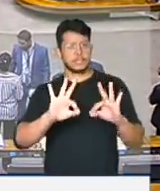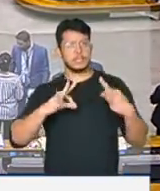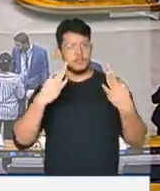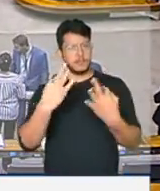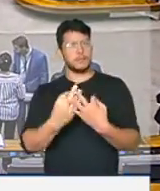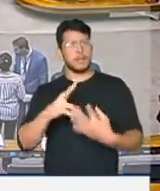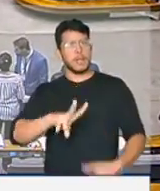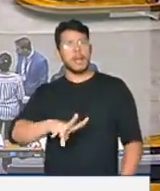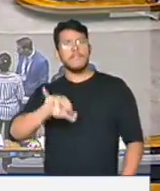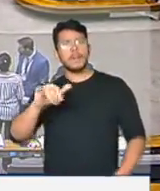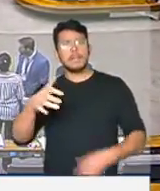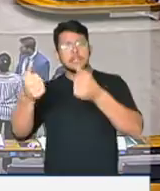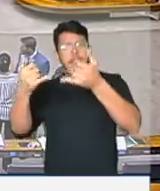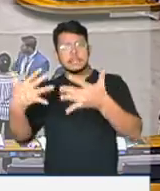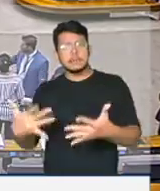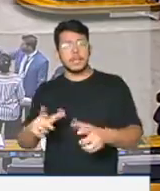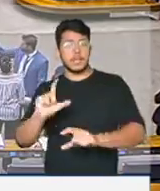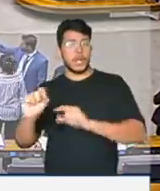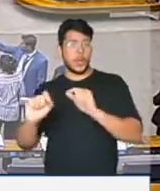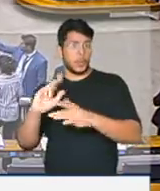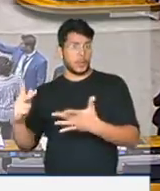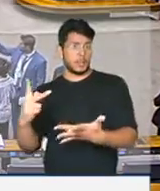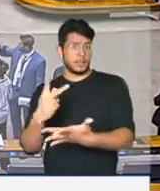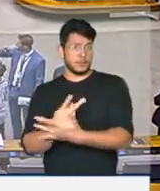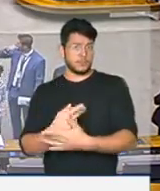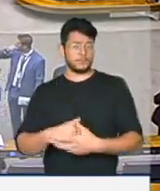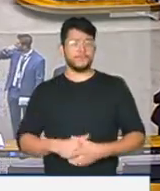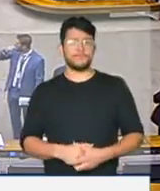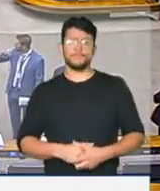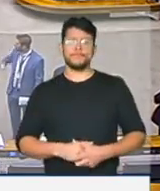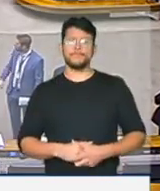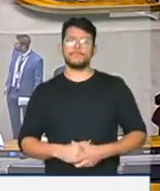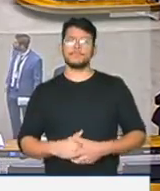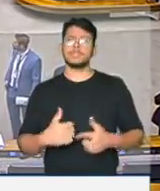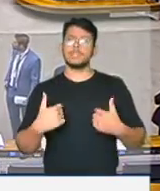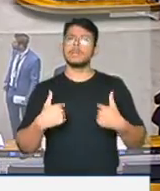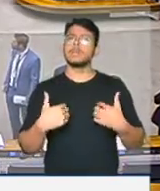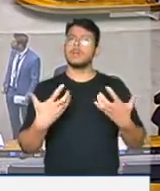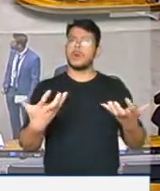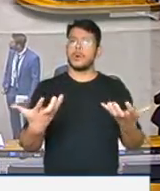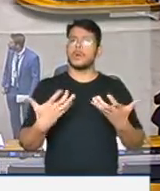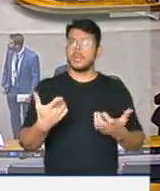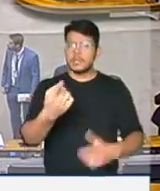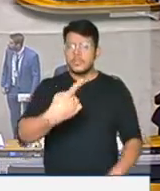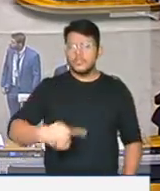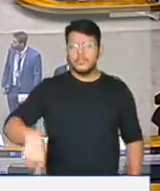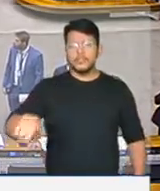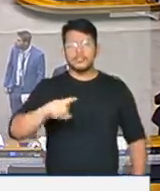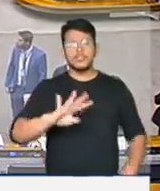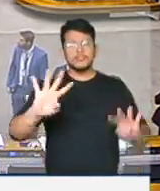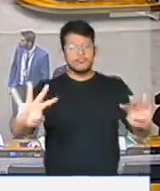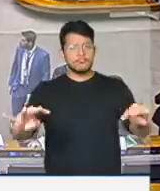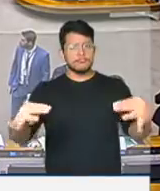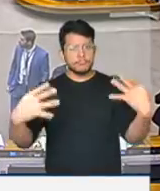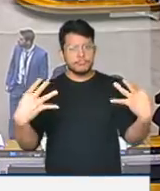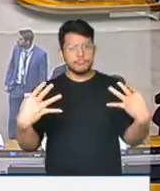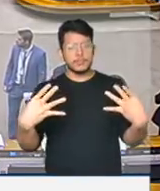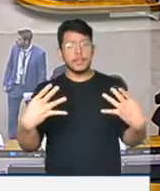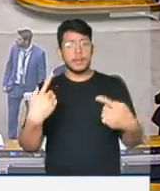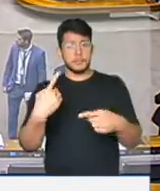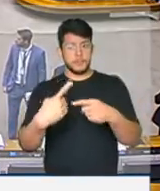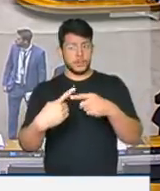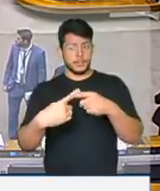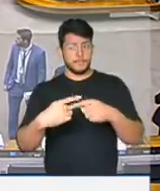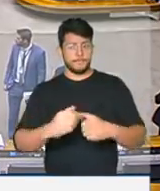nós estamos aqui colocando. Eu queria a atenção de todas e todos do plenário, porque eu vou, deputada